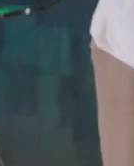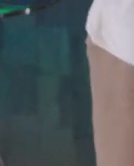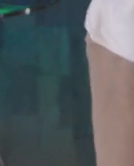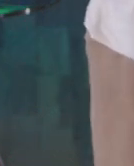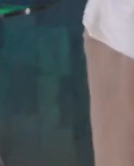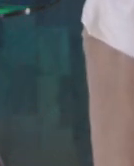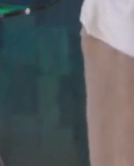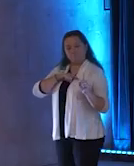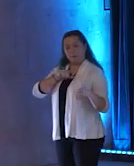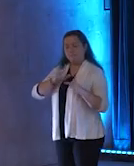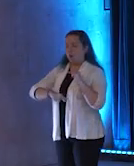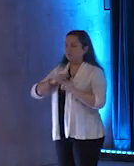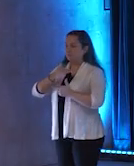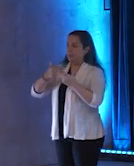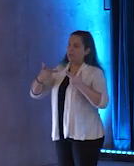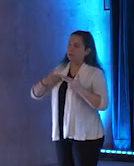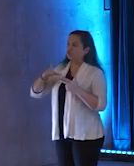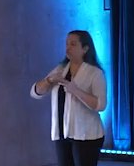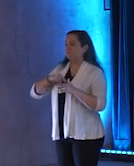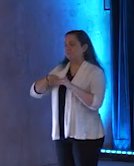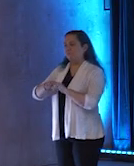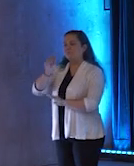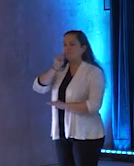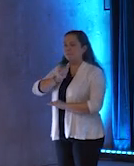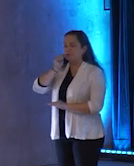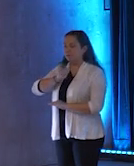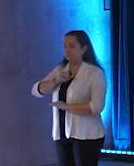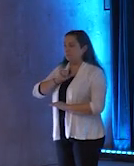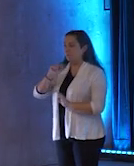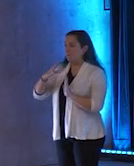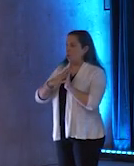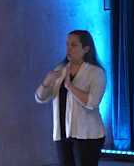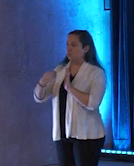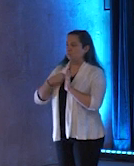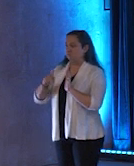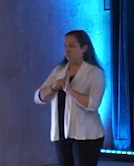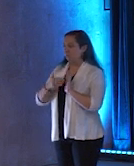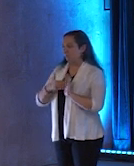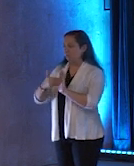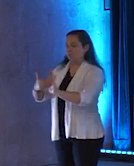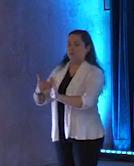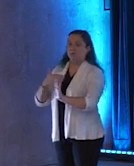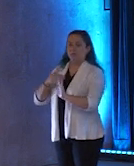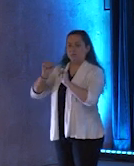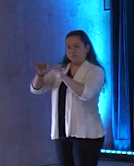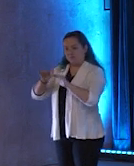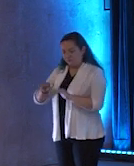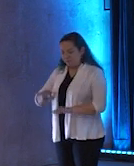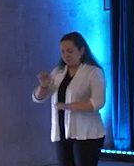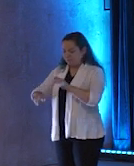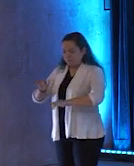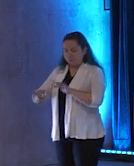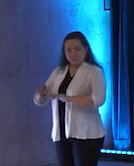encontramos essa possibilidade de agência feminina nos próprios modelos portáteis das escrivaninhas que permitiam